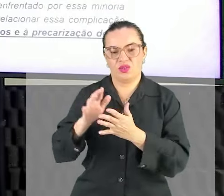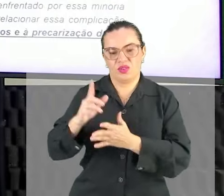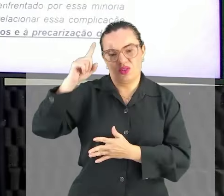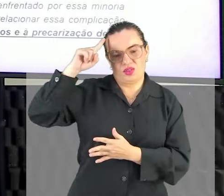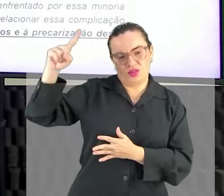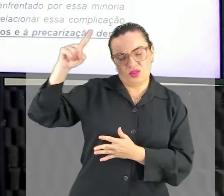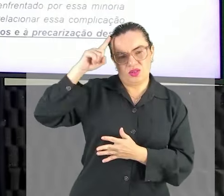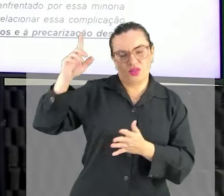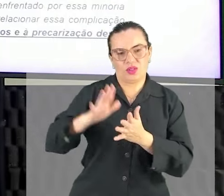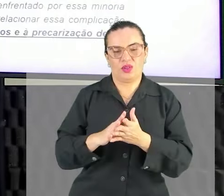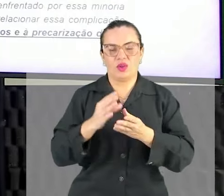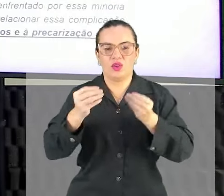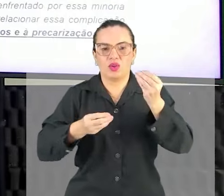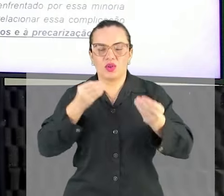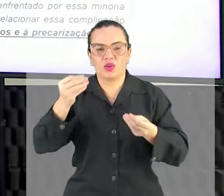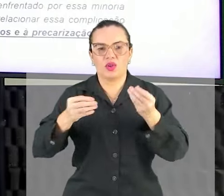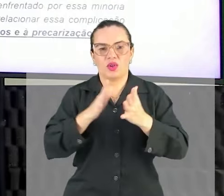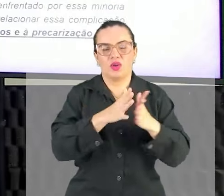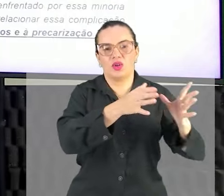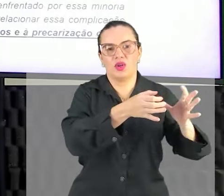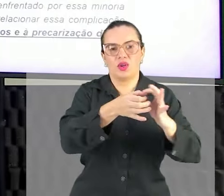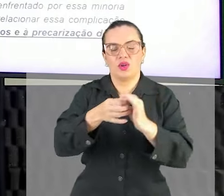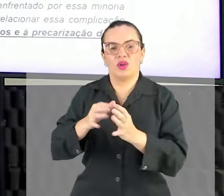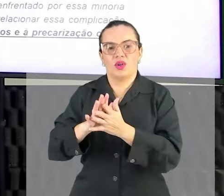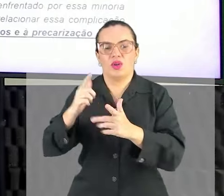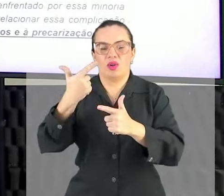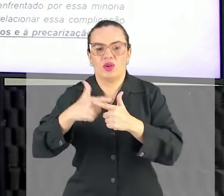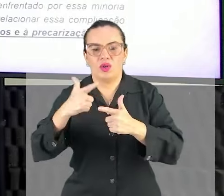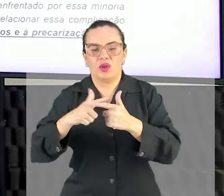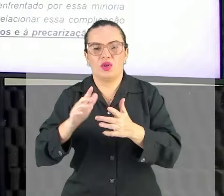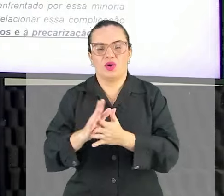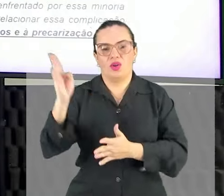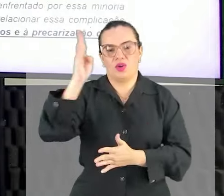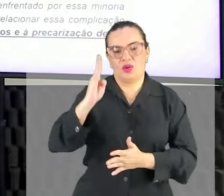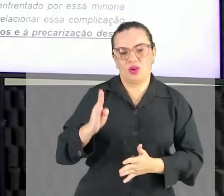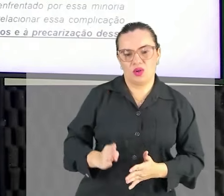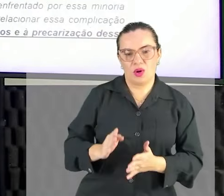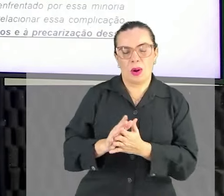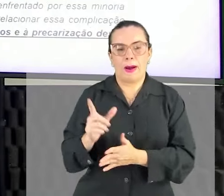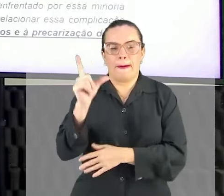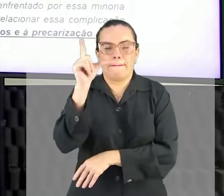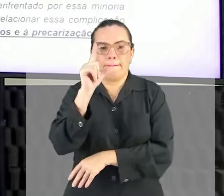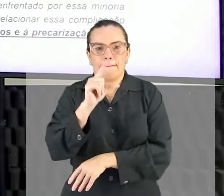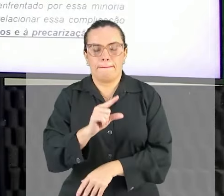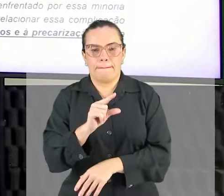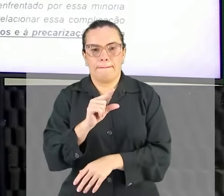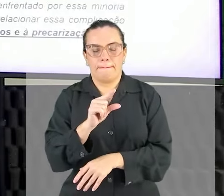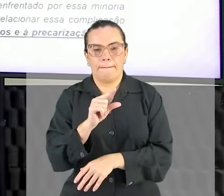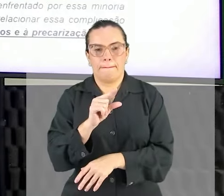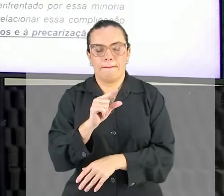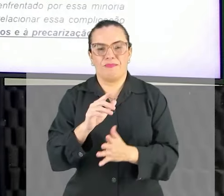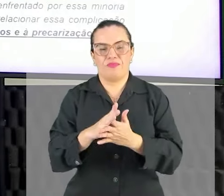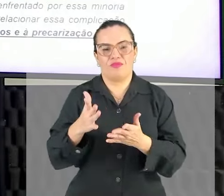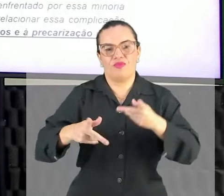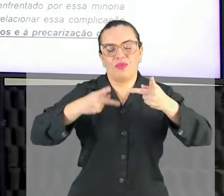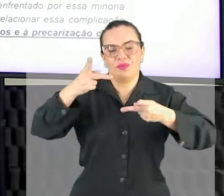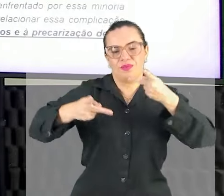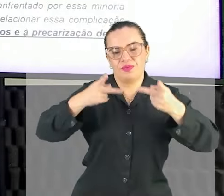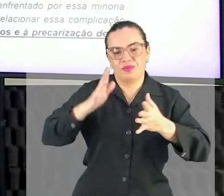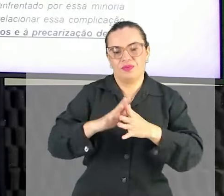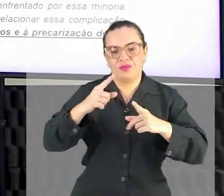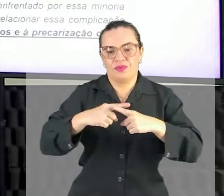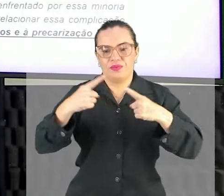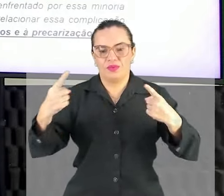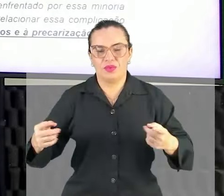cotidianamente. Então como é que está o contexto desse problema no Brasil? É um tópico pouco comentado, mas